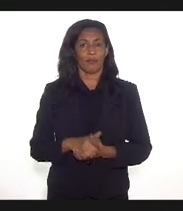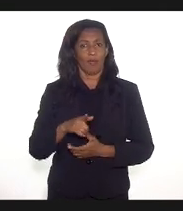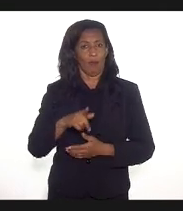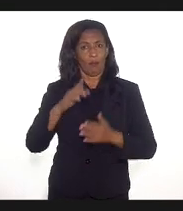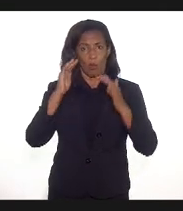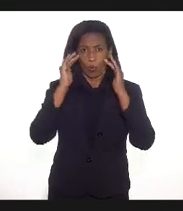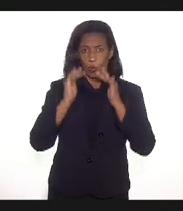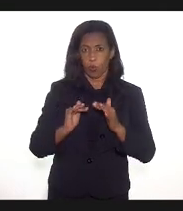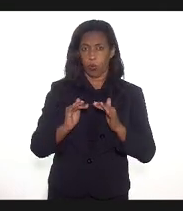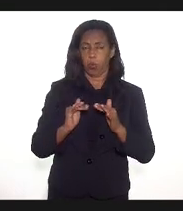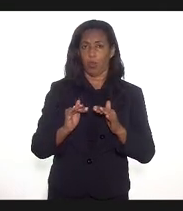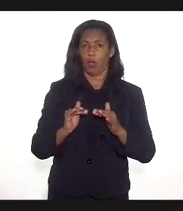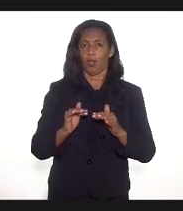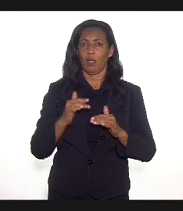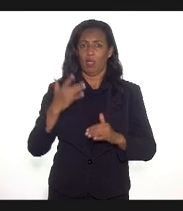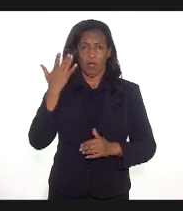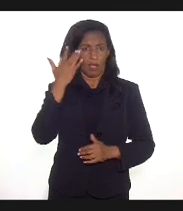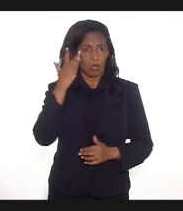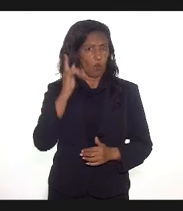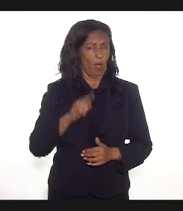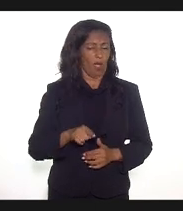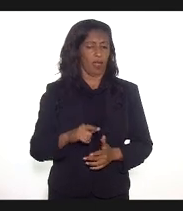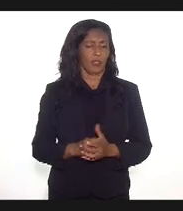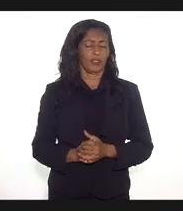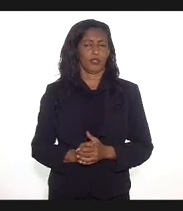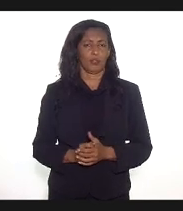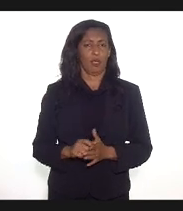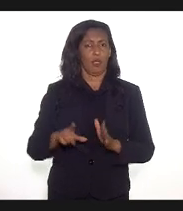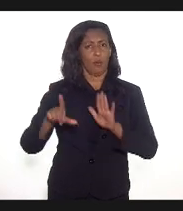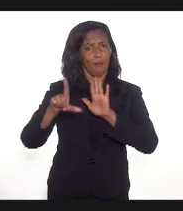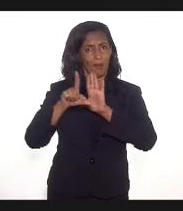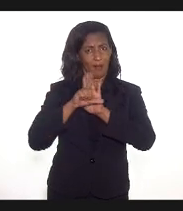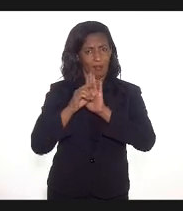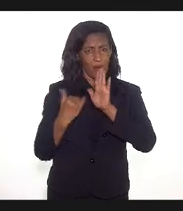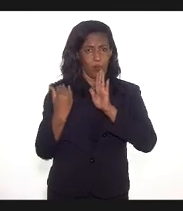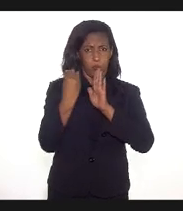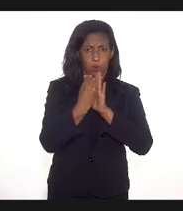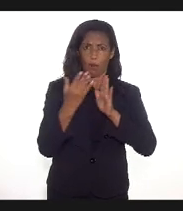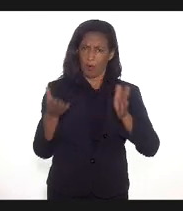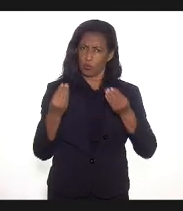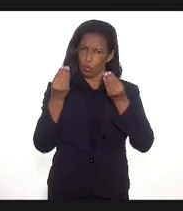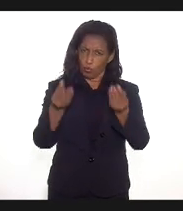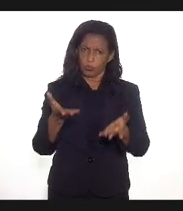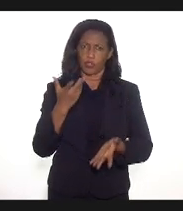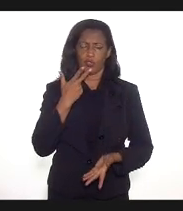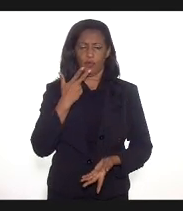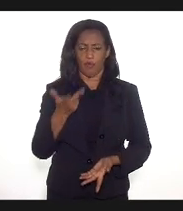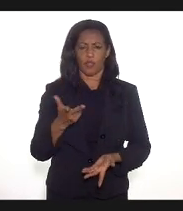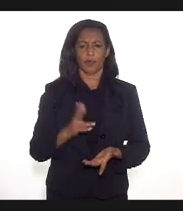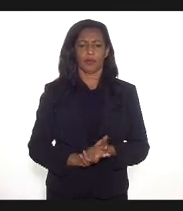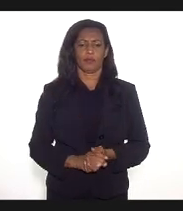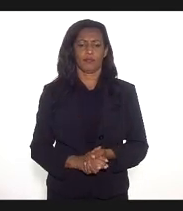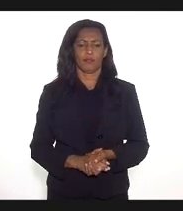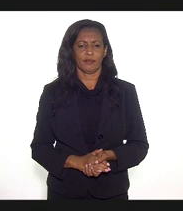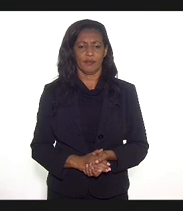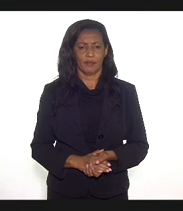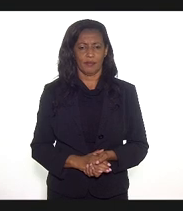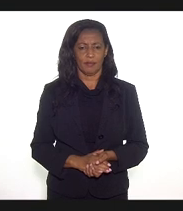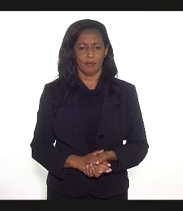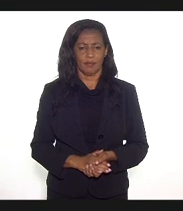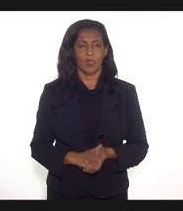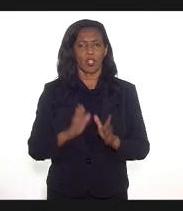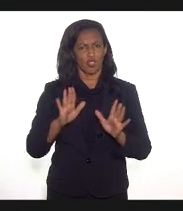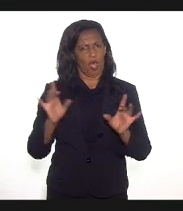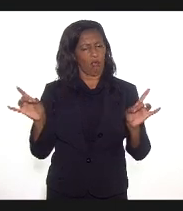solenidade a esse instrumento, e eu acho que isso seria através de uma lei complementar, mas como o deputado Luiz Paulo já deve ter atento sempre, né, já deve